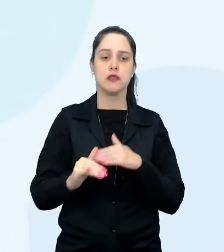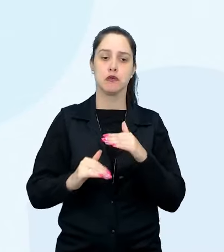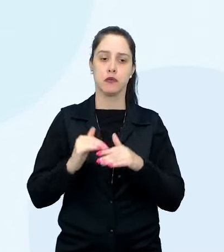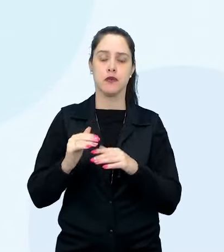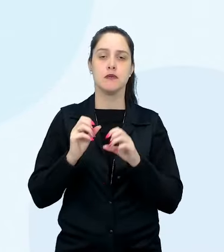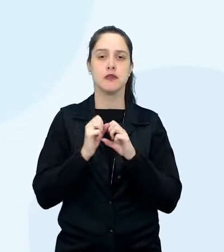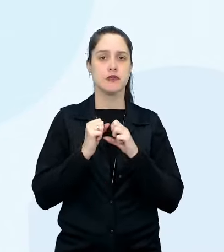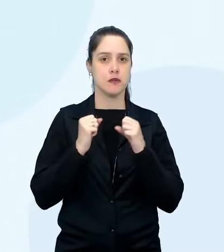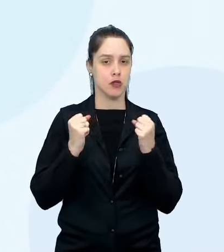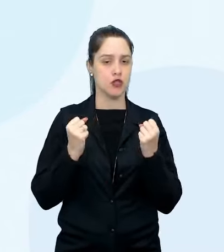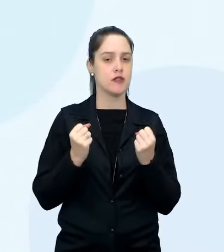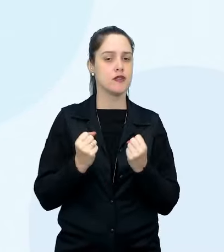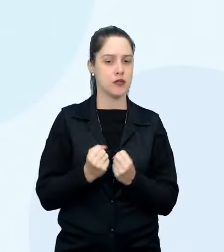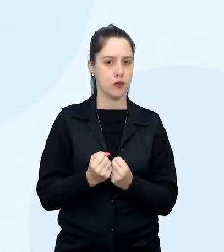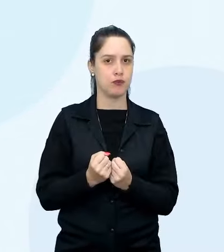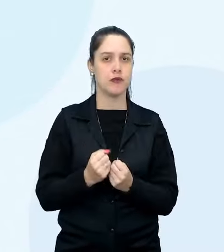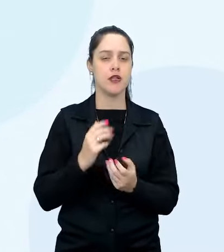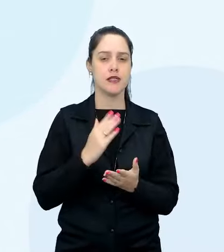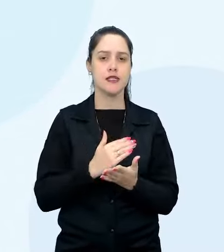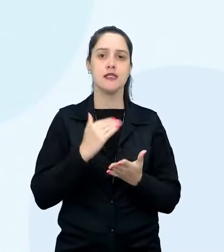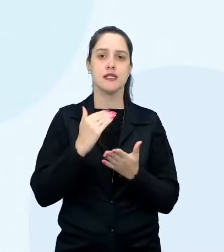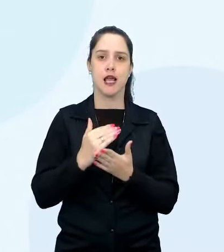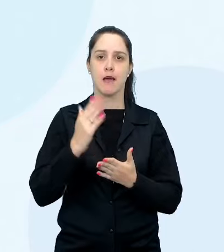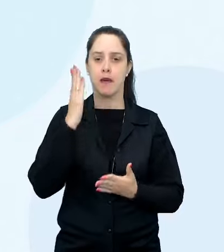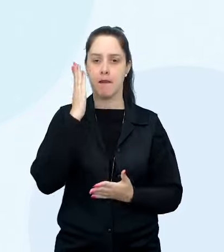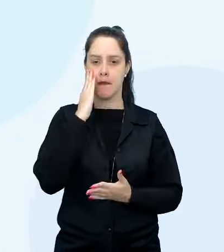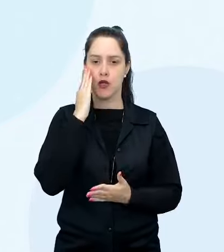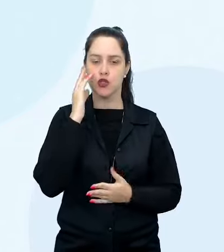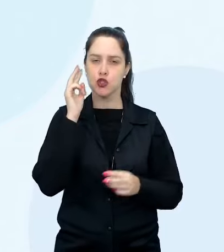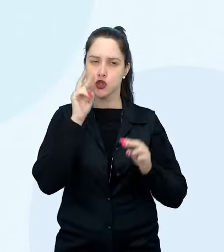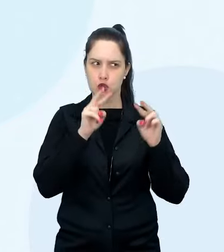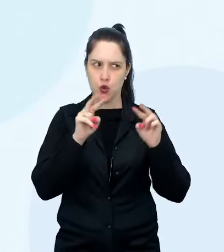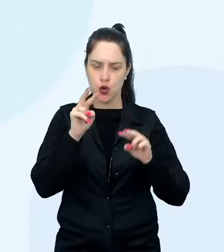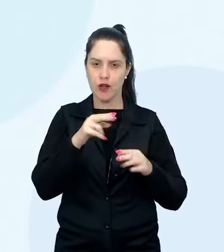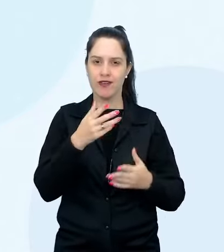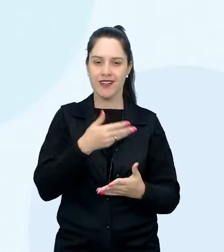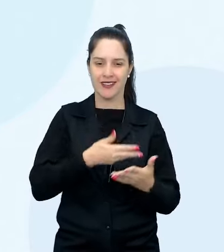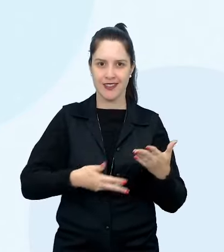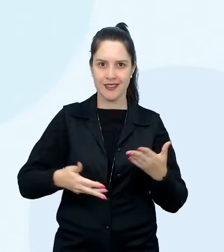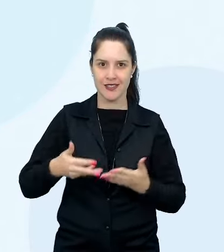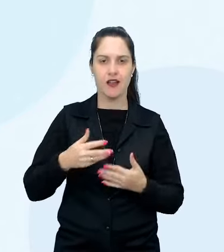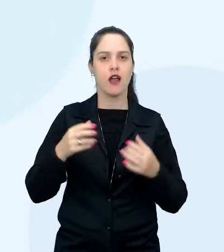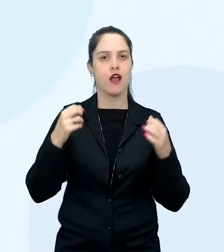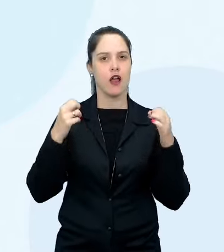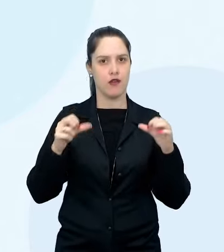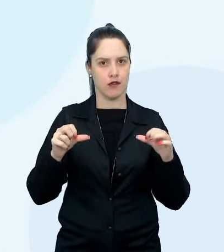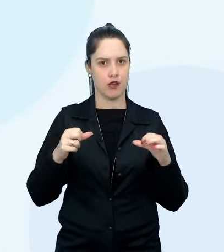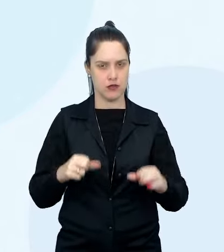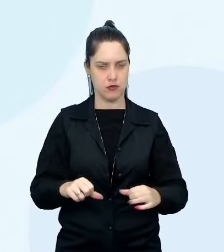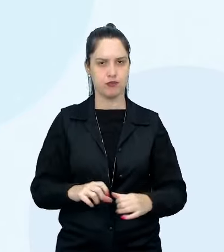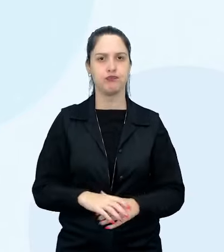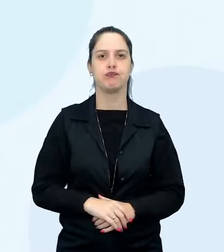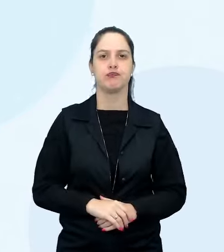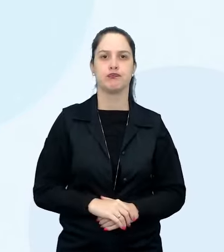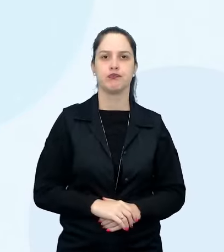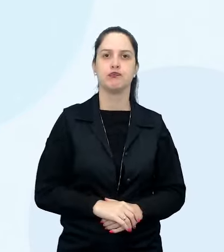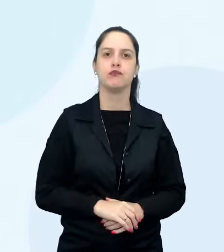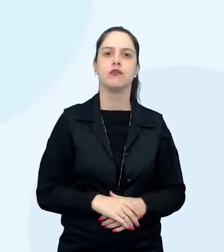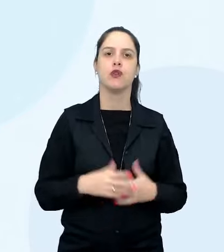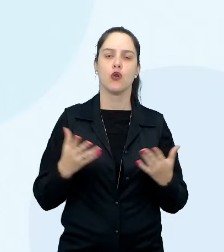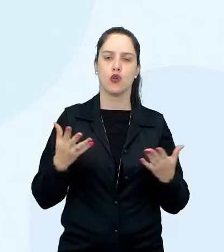a sistematização, saiba mais, de olho na integração e a avaliação. O de